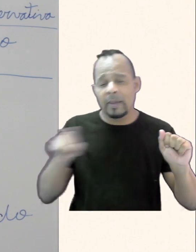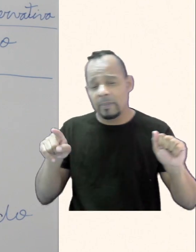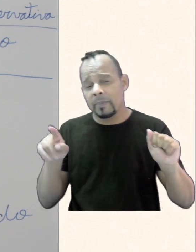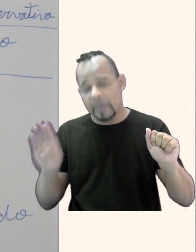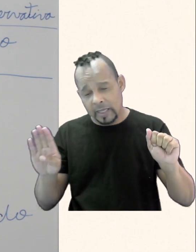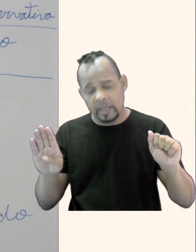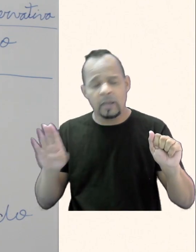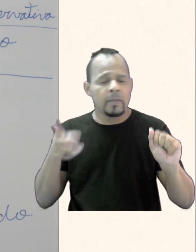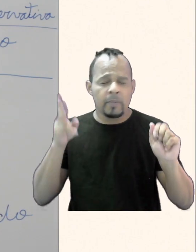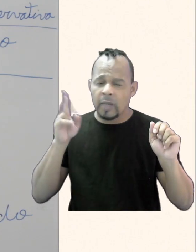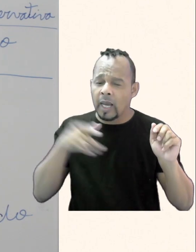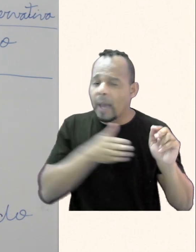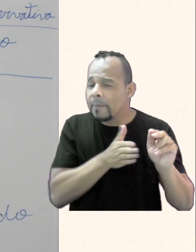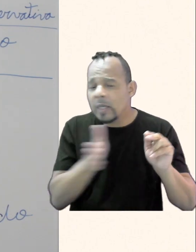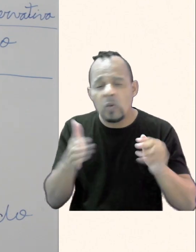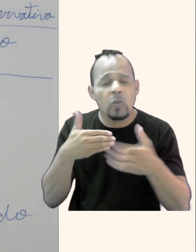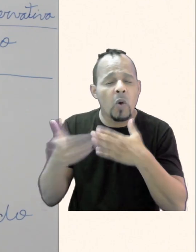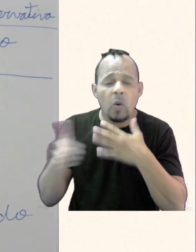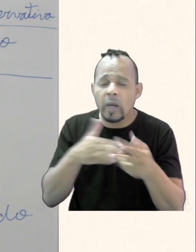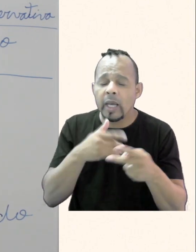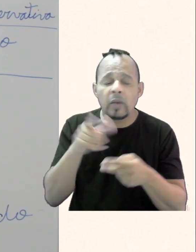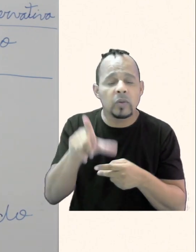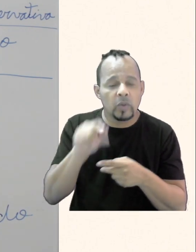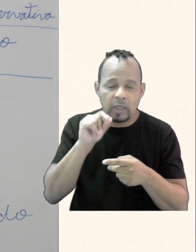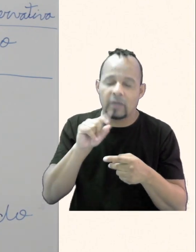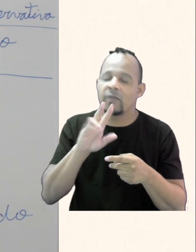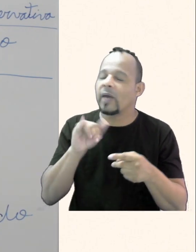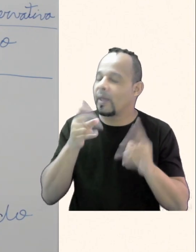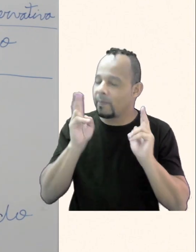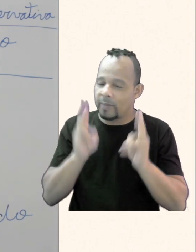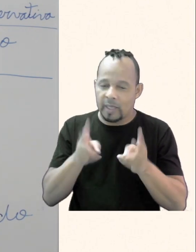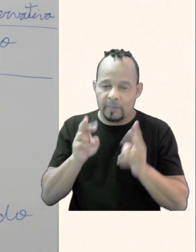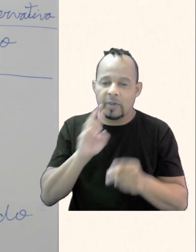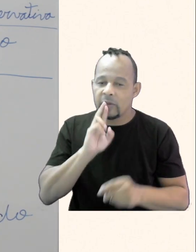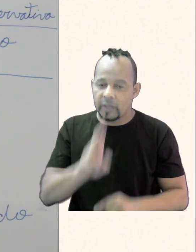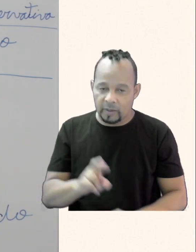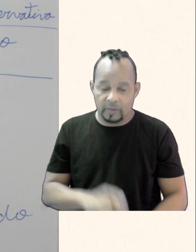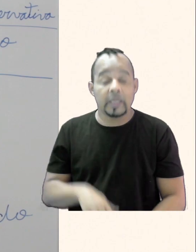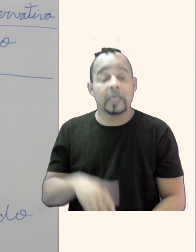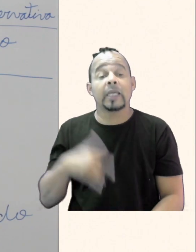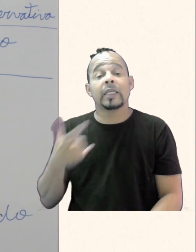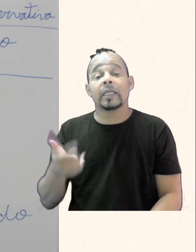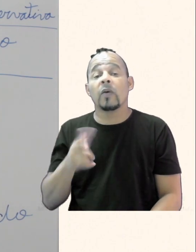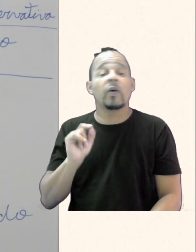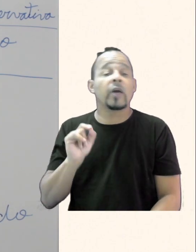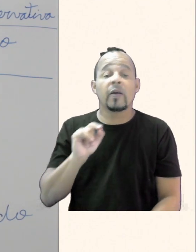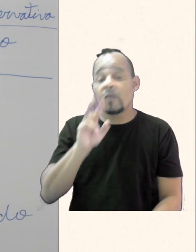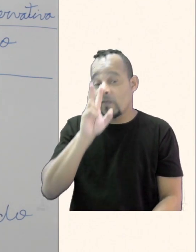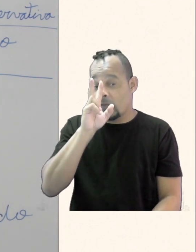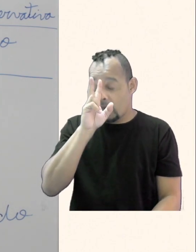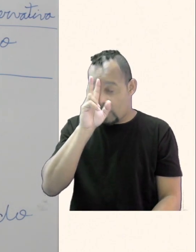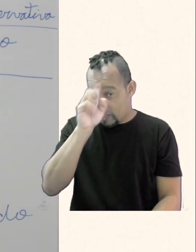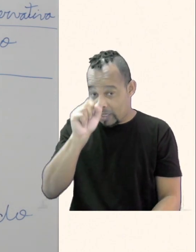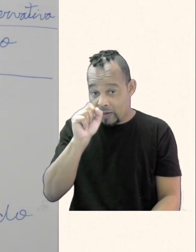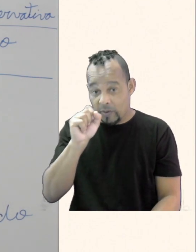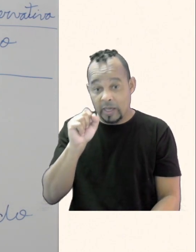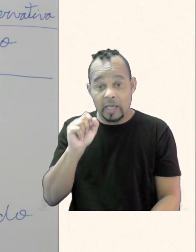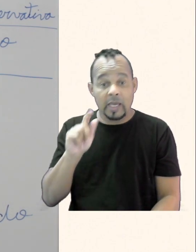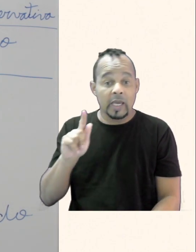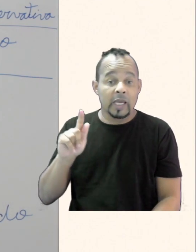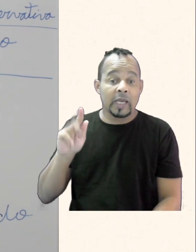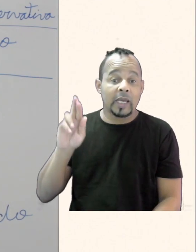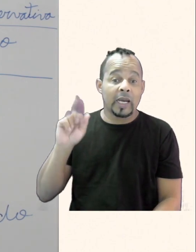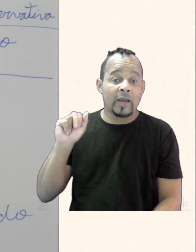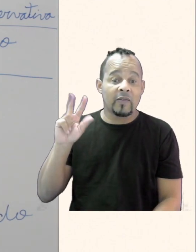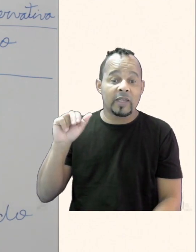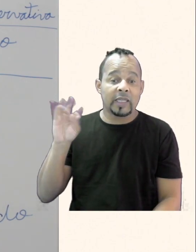bem. Já digo para vocês, força gravitacional é uma força conservativa. Força elástica é